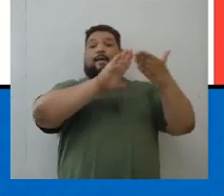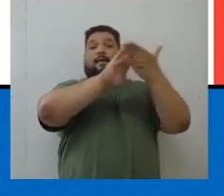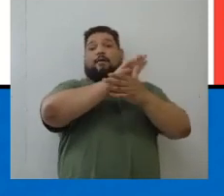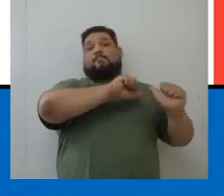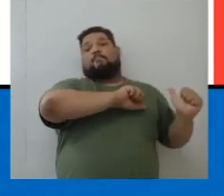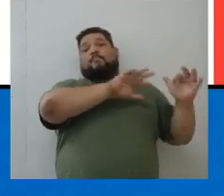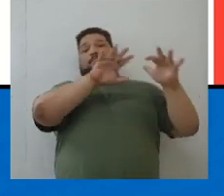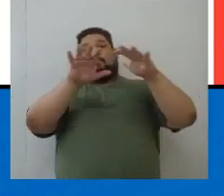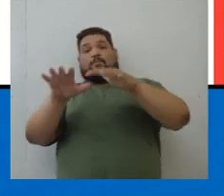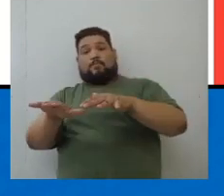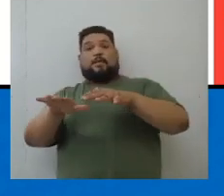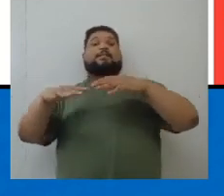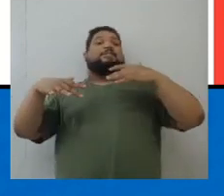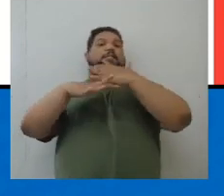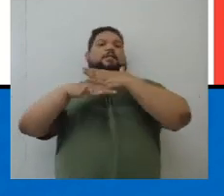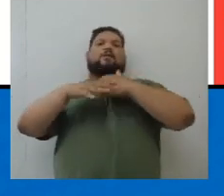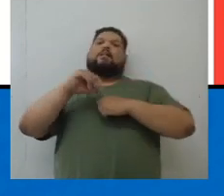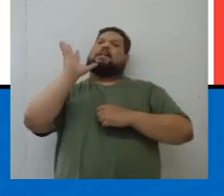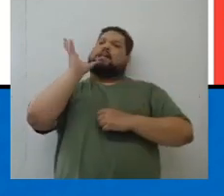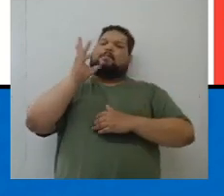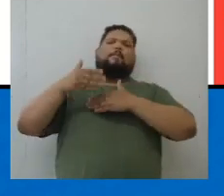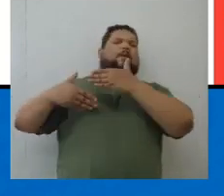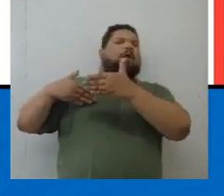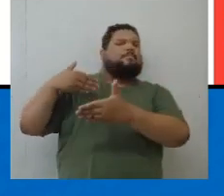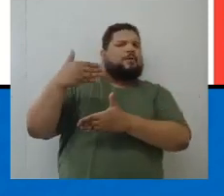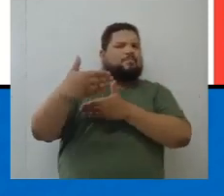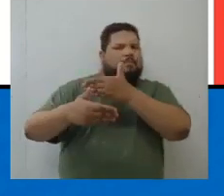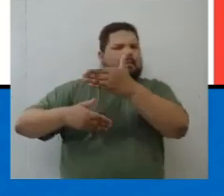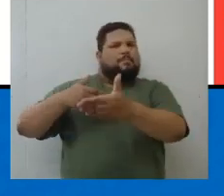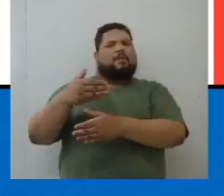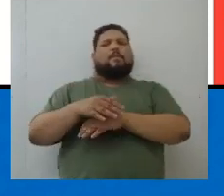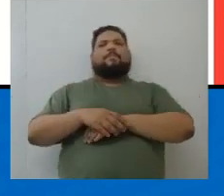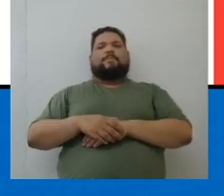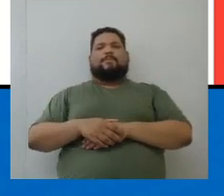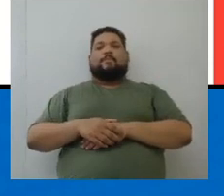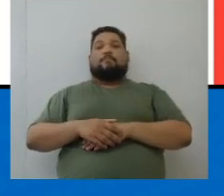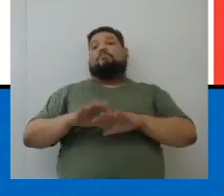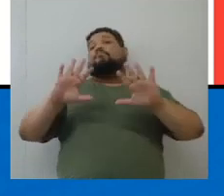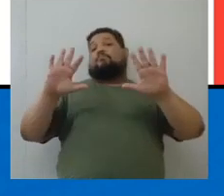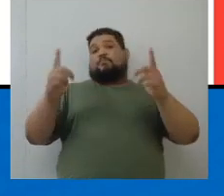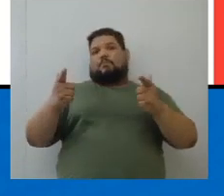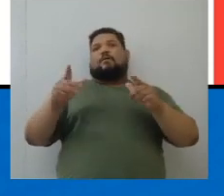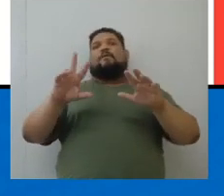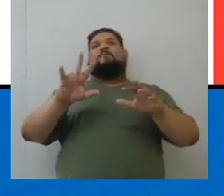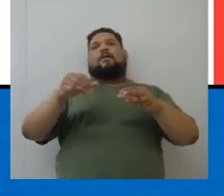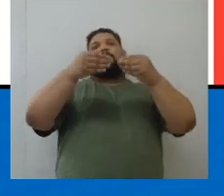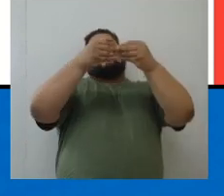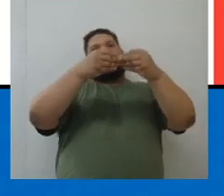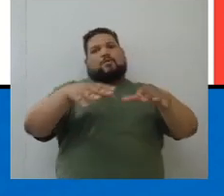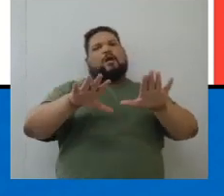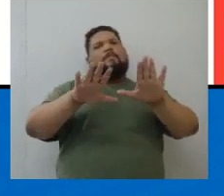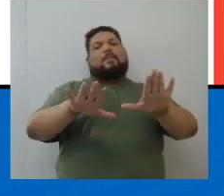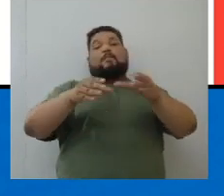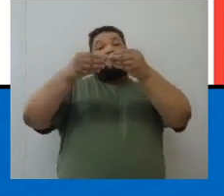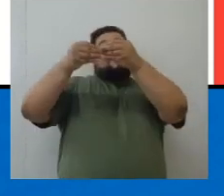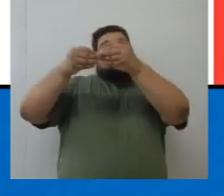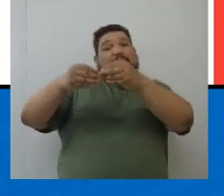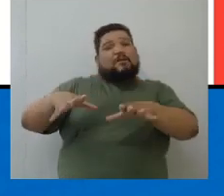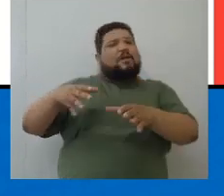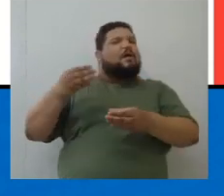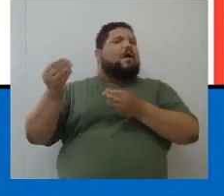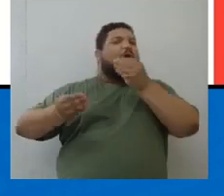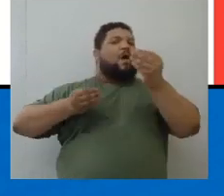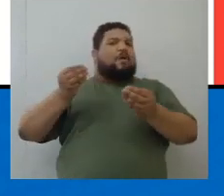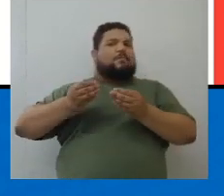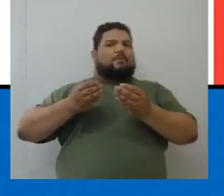é gradativa, tá? Ela vai acontecendo numa escala que, claro, vai causar prejuízos, mas não vai causar